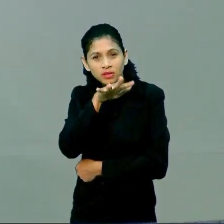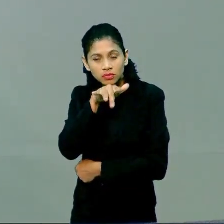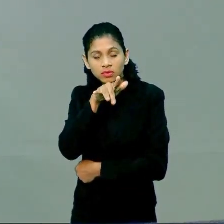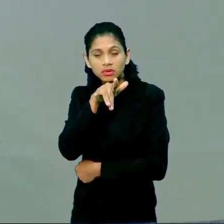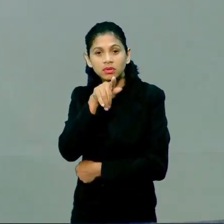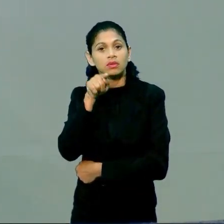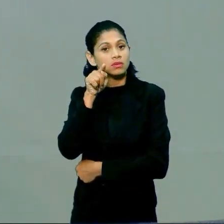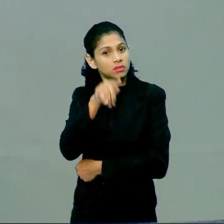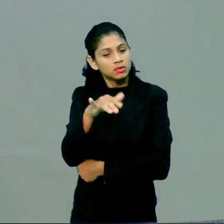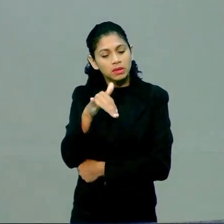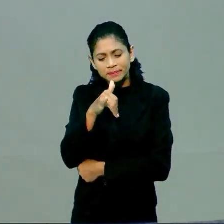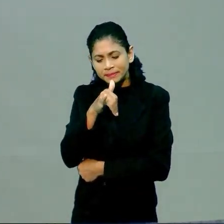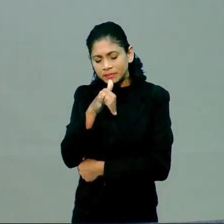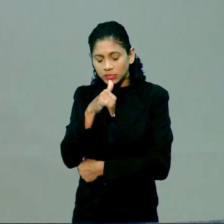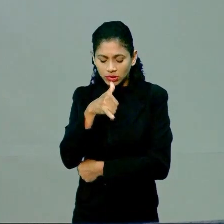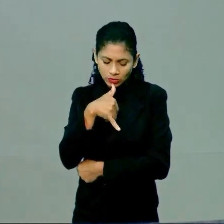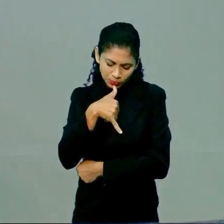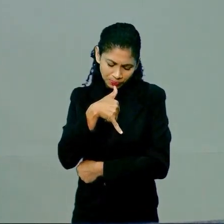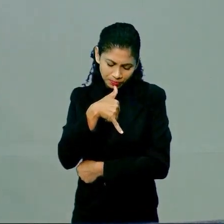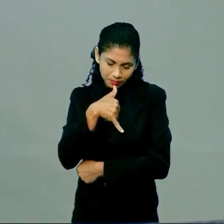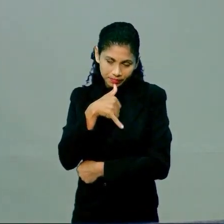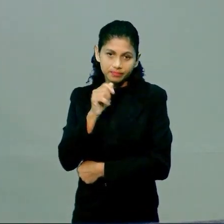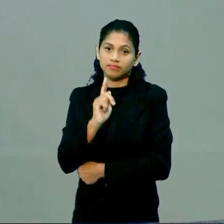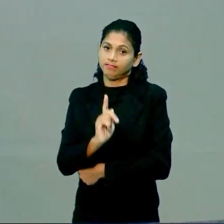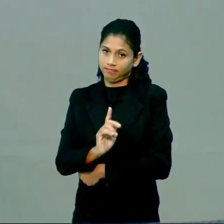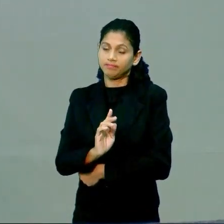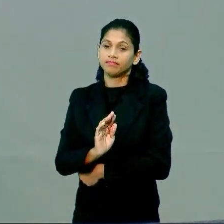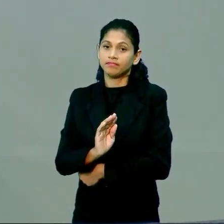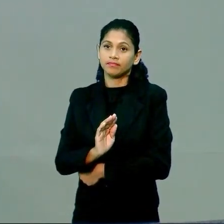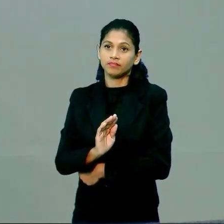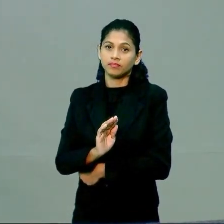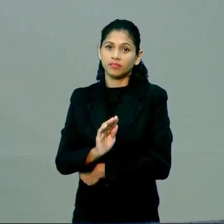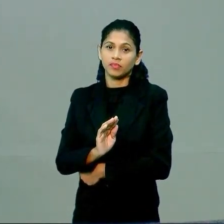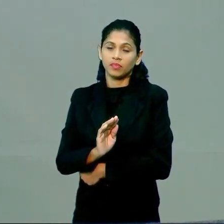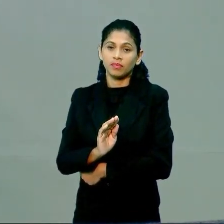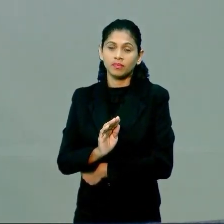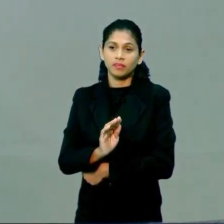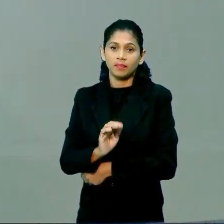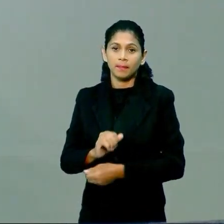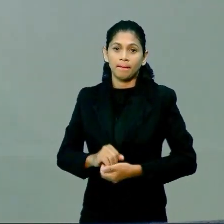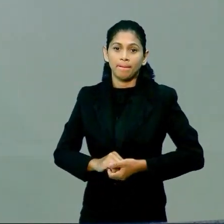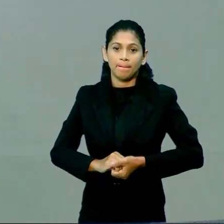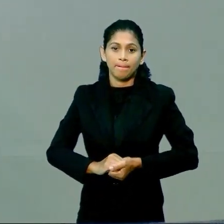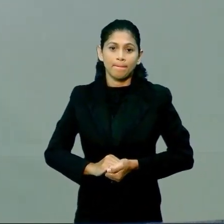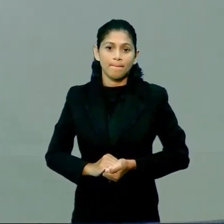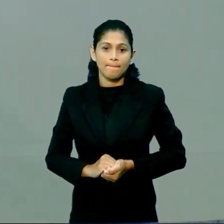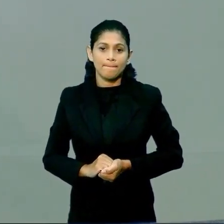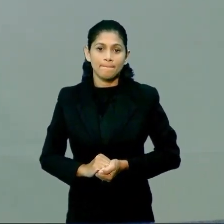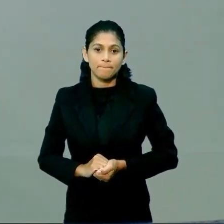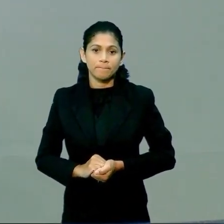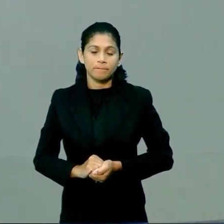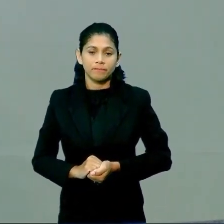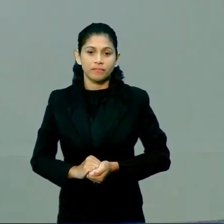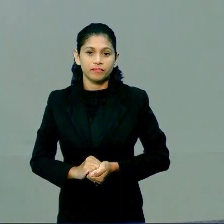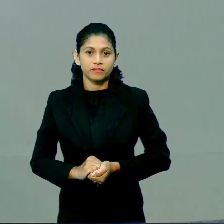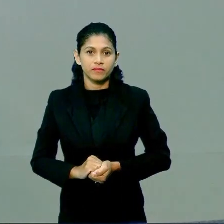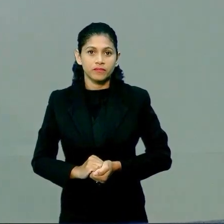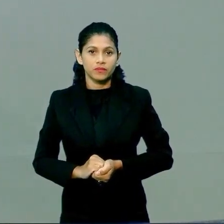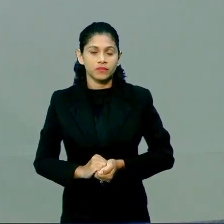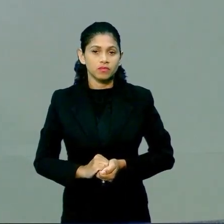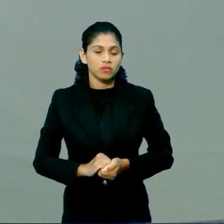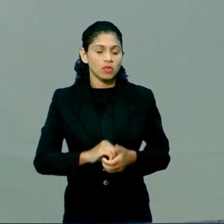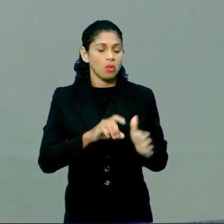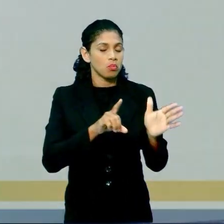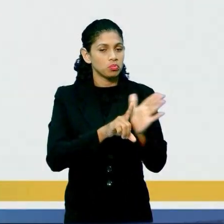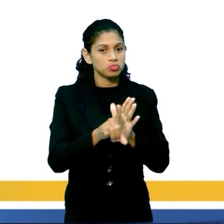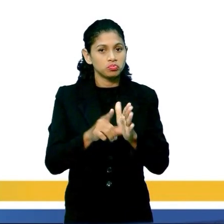a a mim me maltrata mais o as palavras me machucam né eu fico triste meu coração fica desolado é uma questão sentimental mas